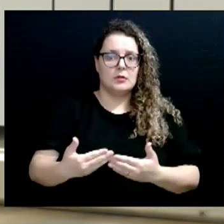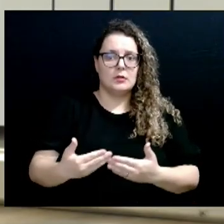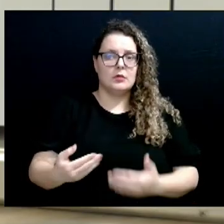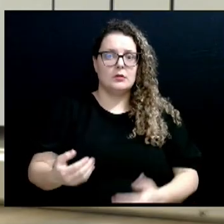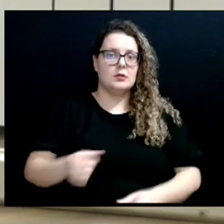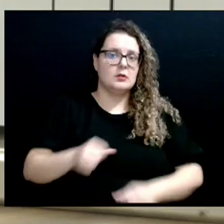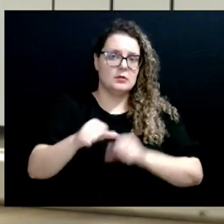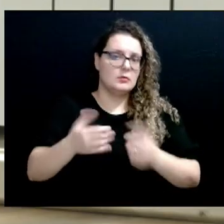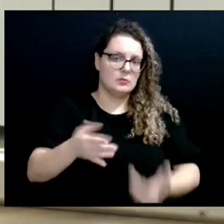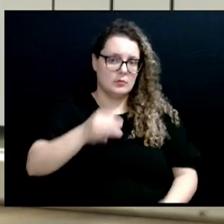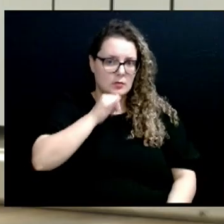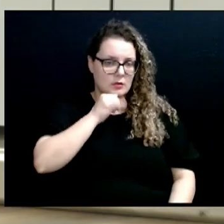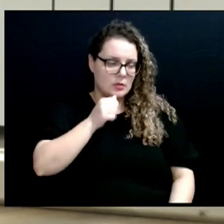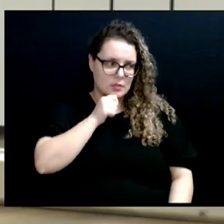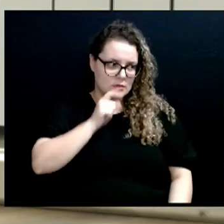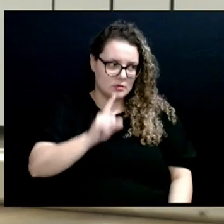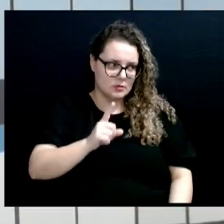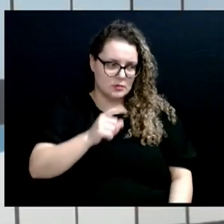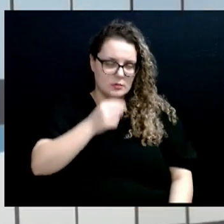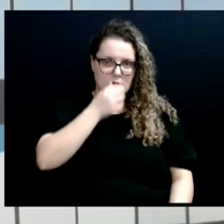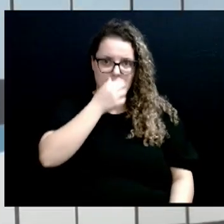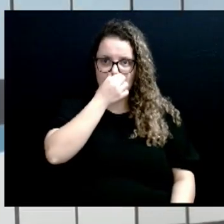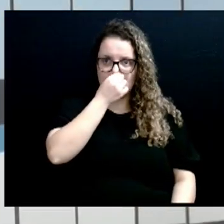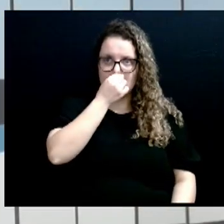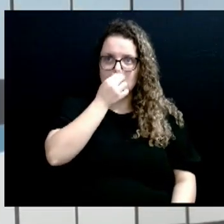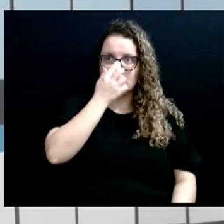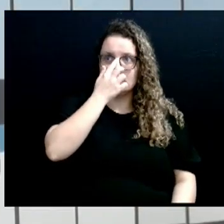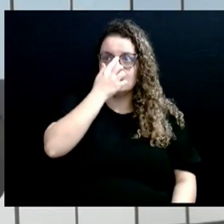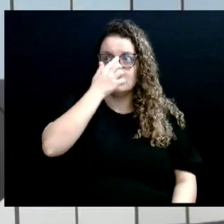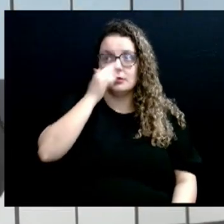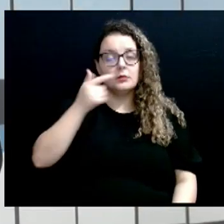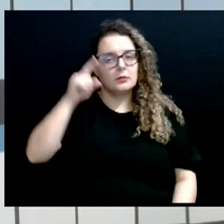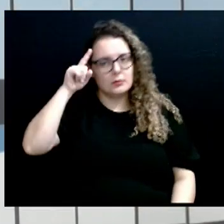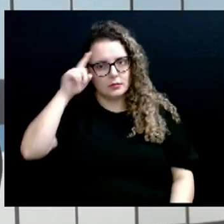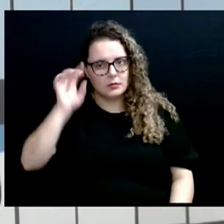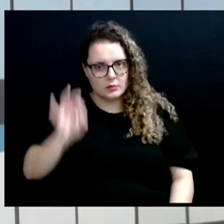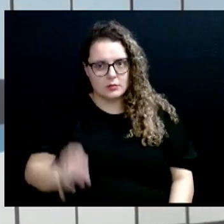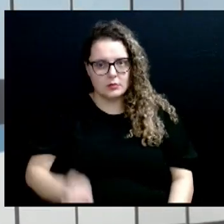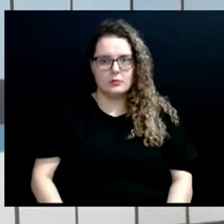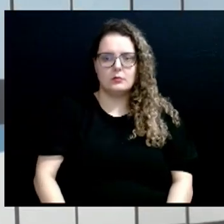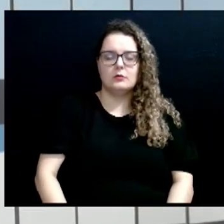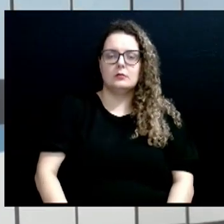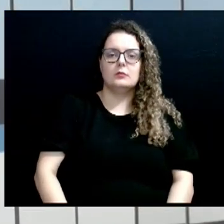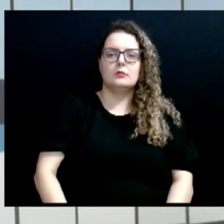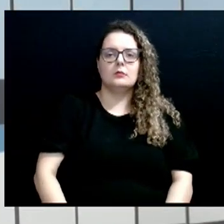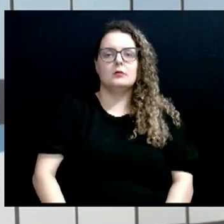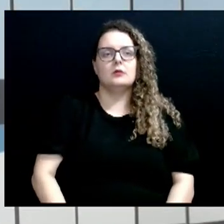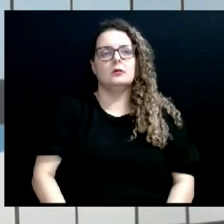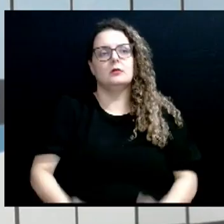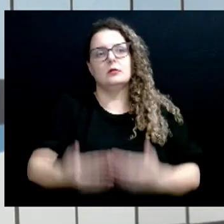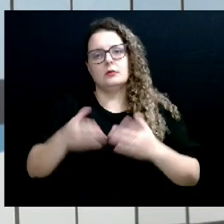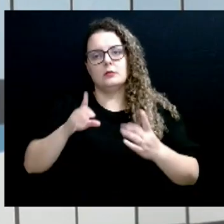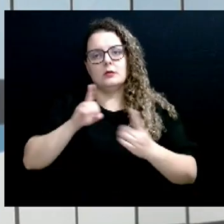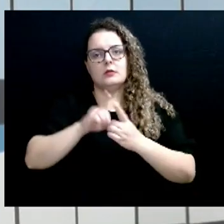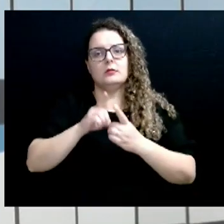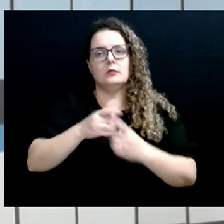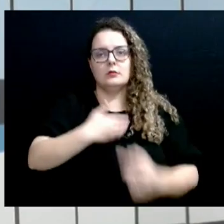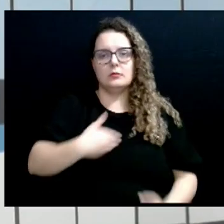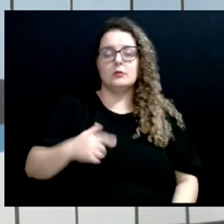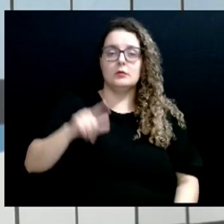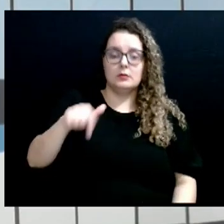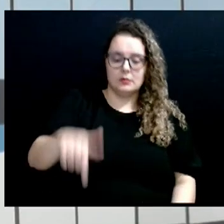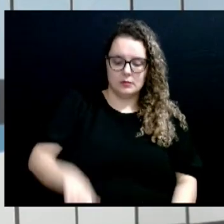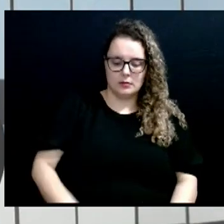exemplo, ainda não, né? Embora não se tenha uma data prevista, né, está aberta a consulta pública, eu acredito que logo depois de encerrar a consulta